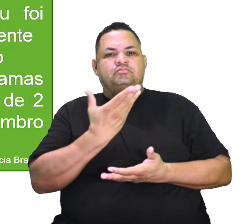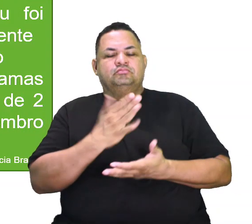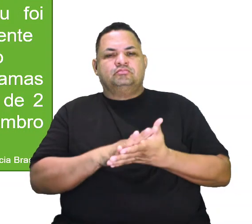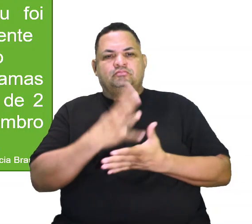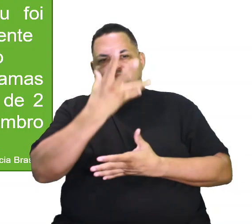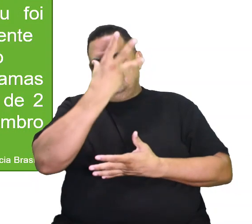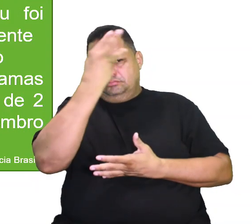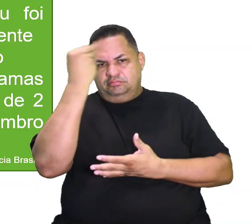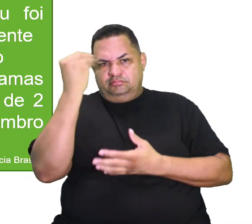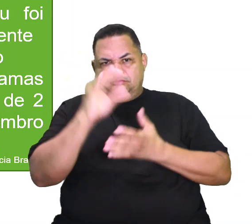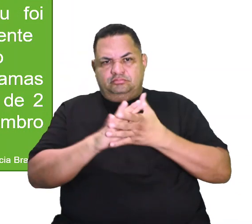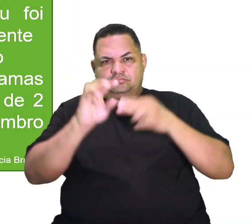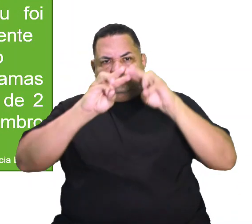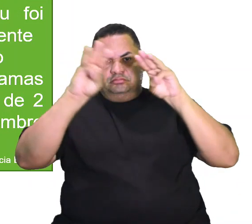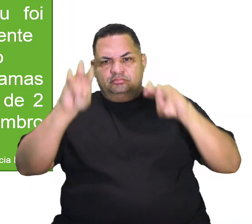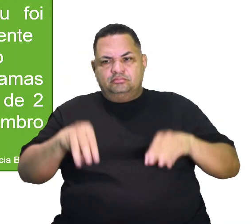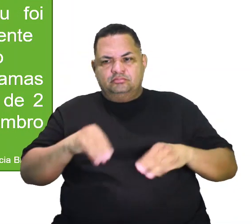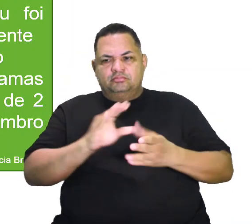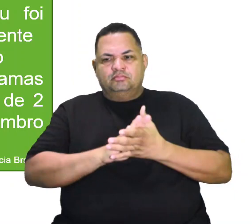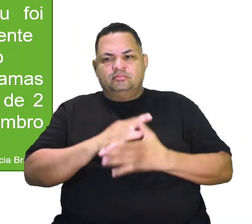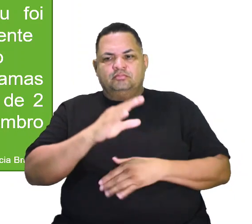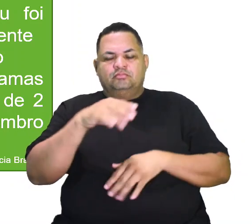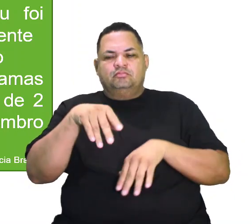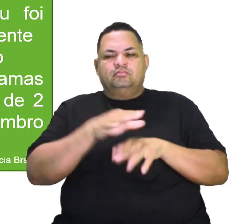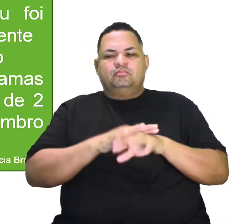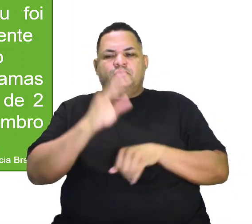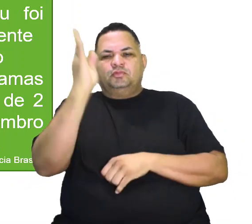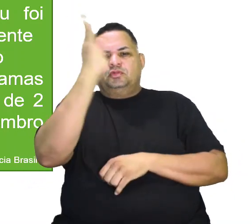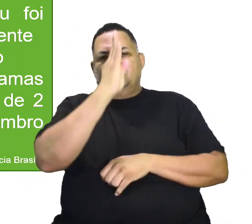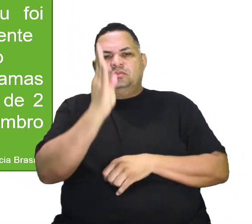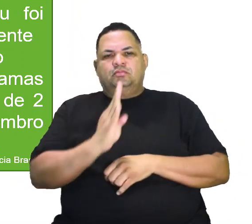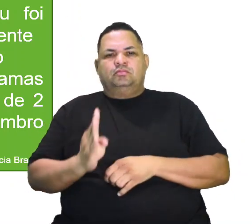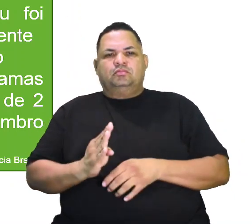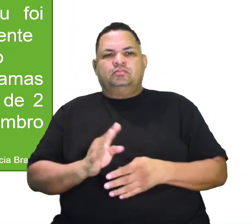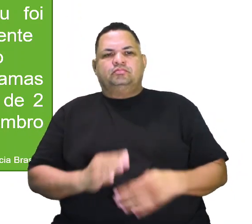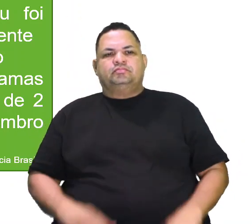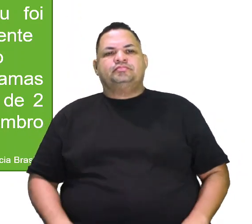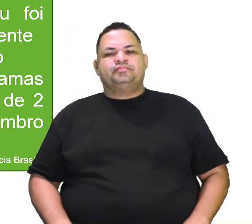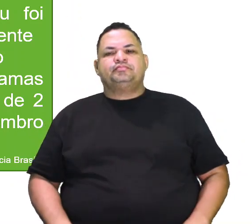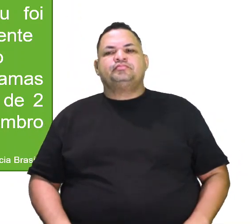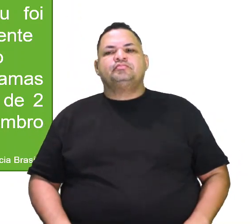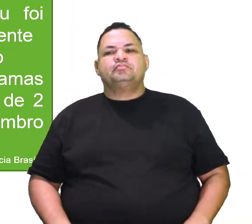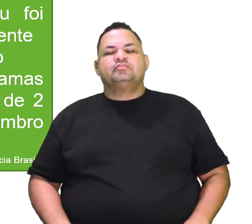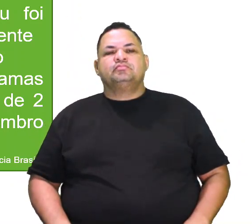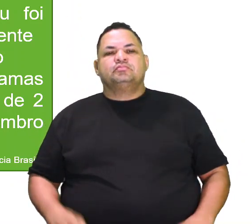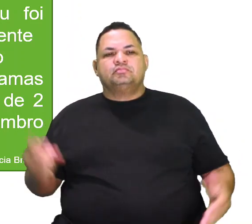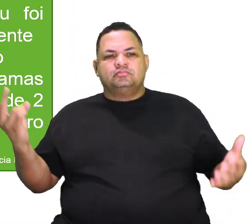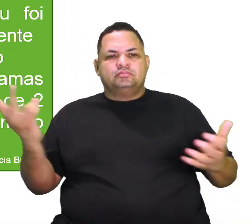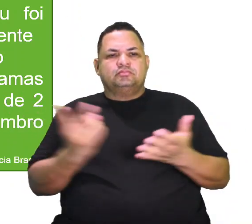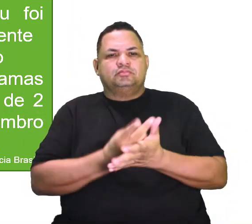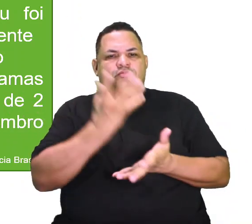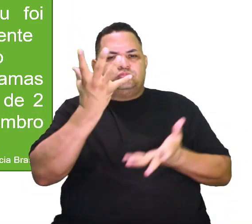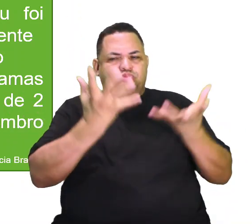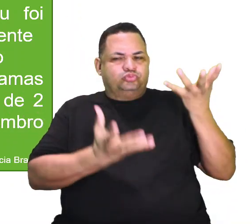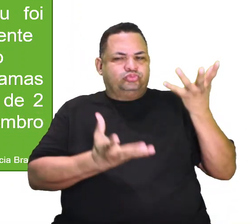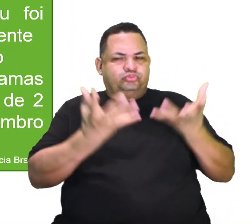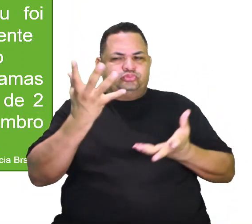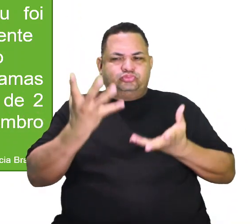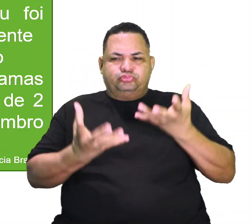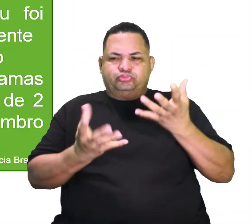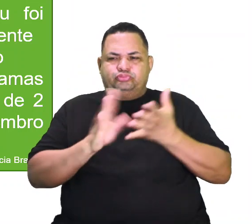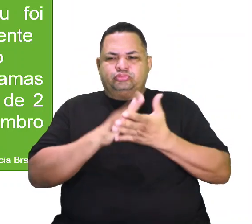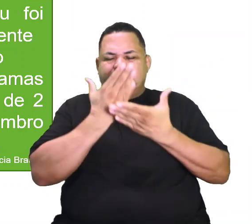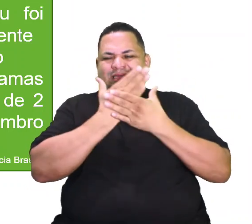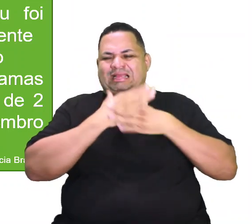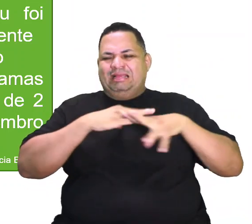Museu Indígena, não podemos falar do Museu Nacional Brasileiro. O que houve, professora, com esse museu?